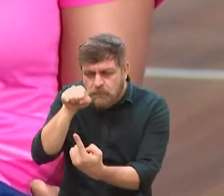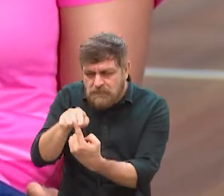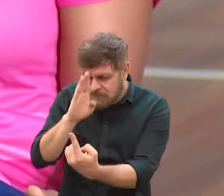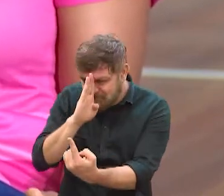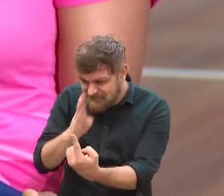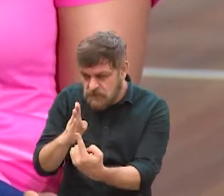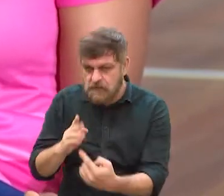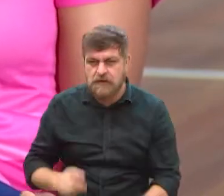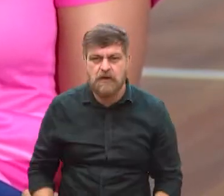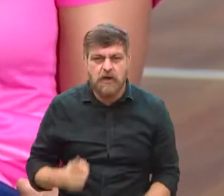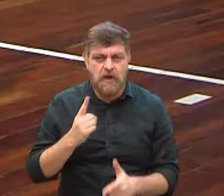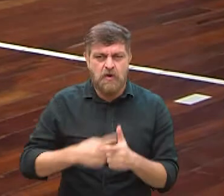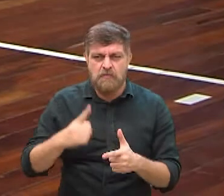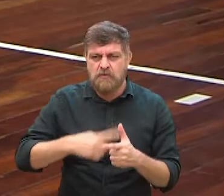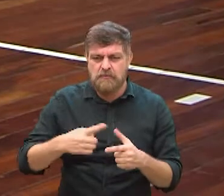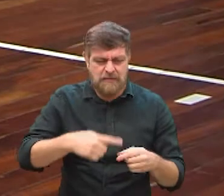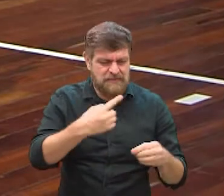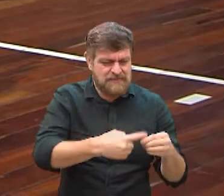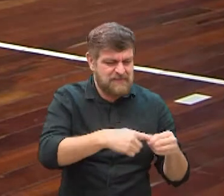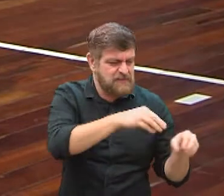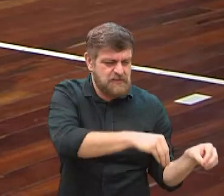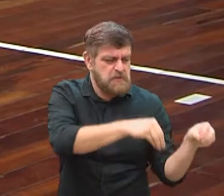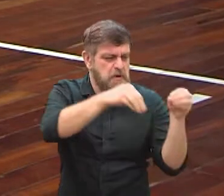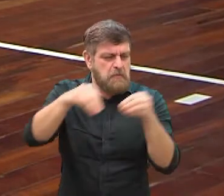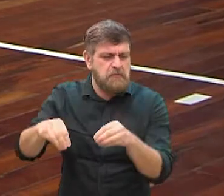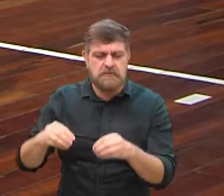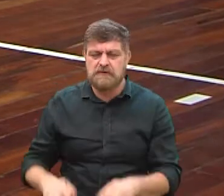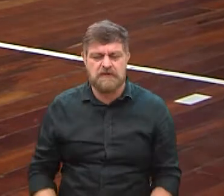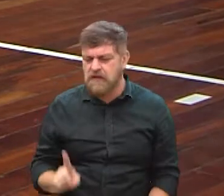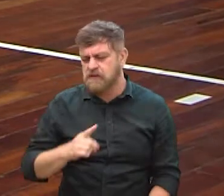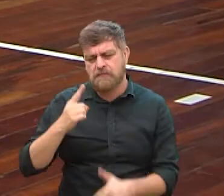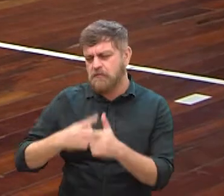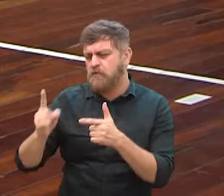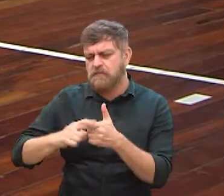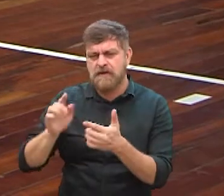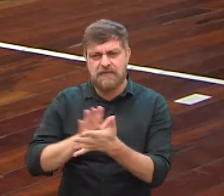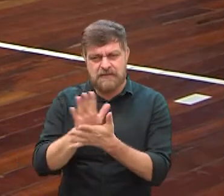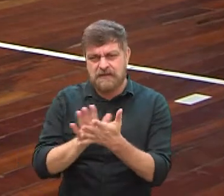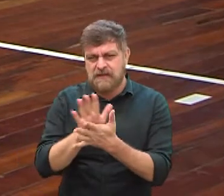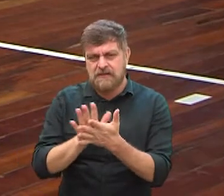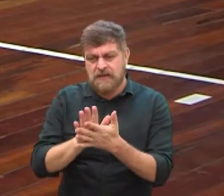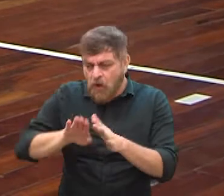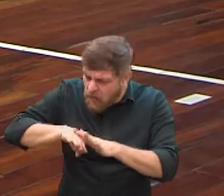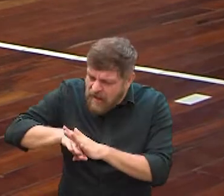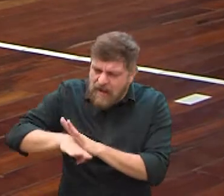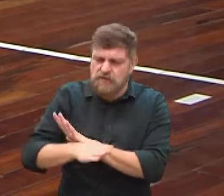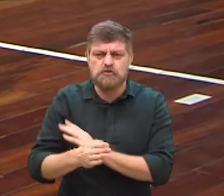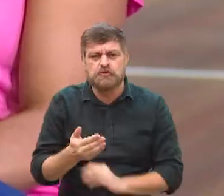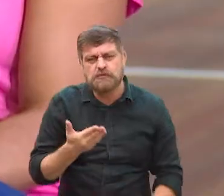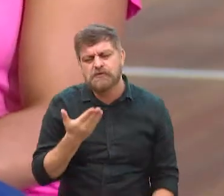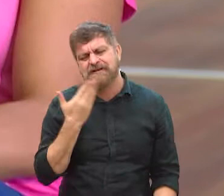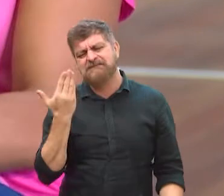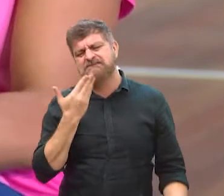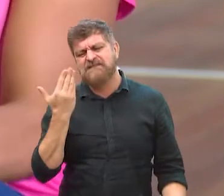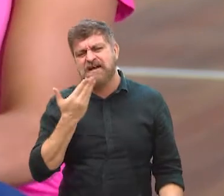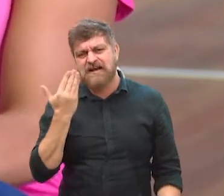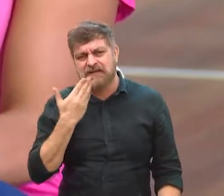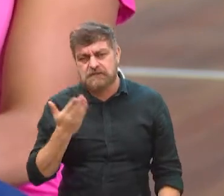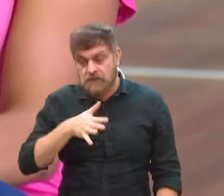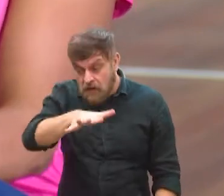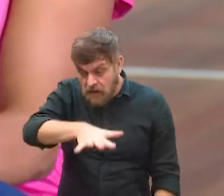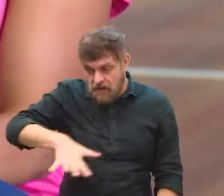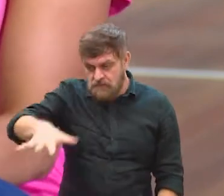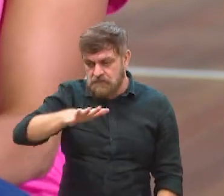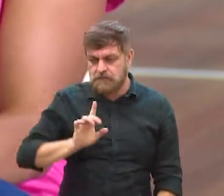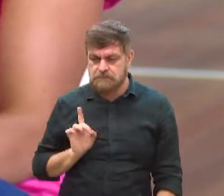muito problema com mudança, assim. Eu me adapto muito fácil aonde eu vou, assim. Eu consigo me adaptar ao